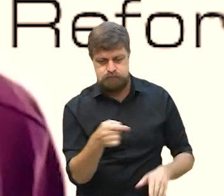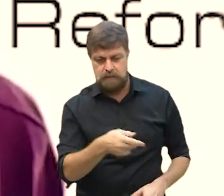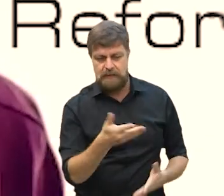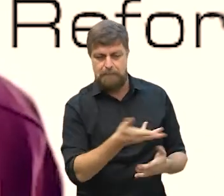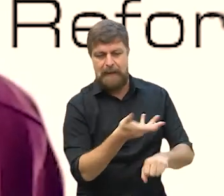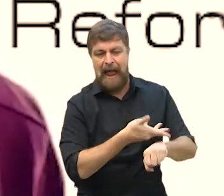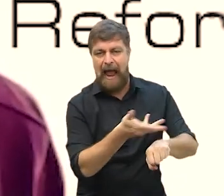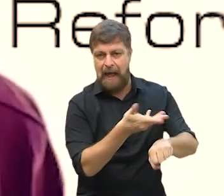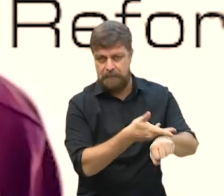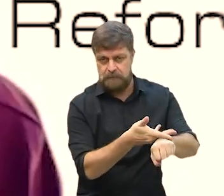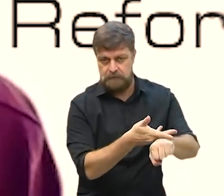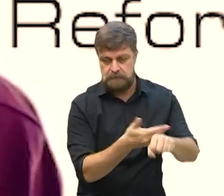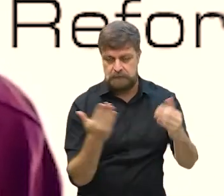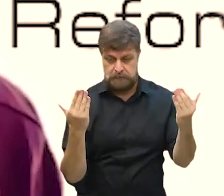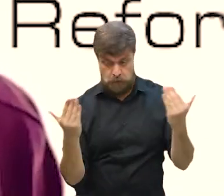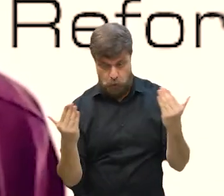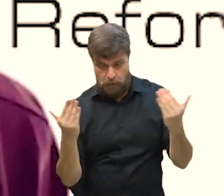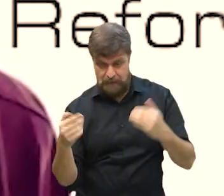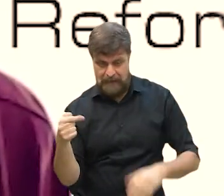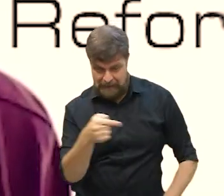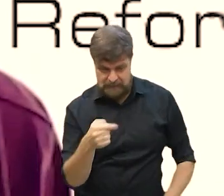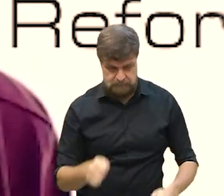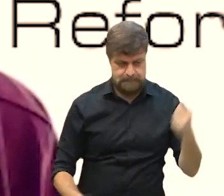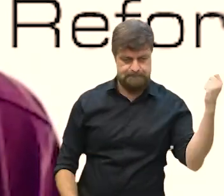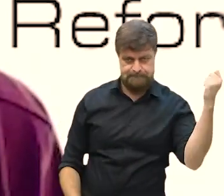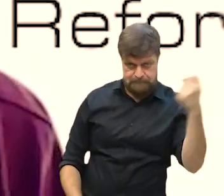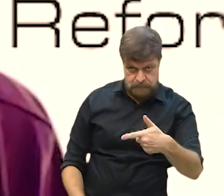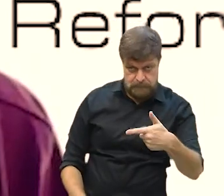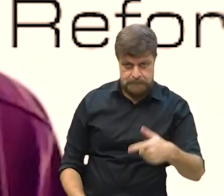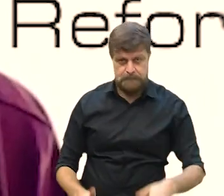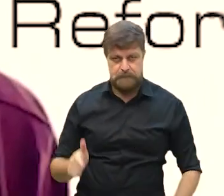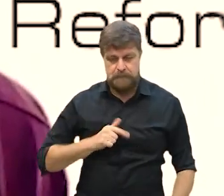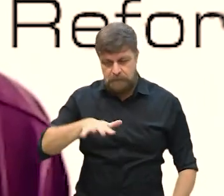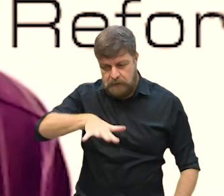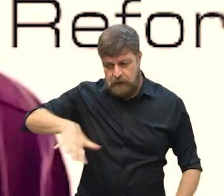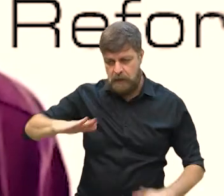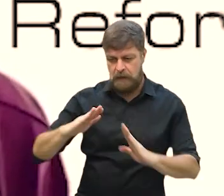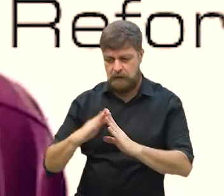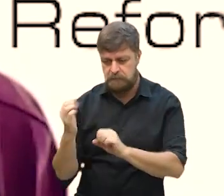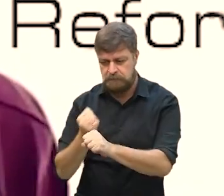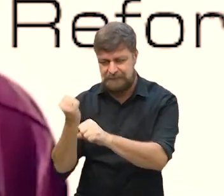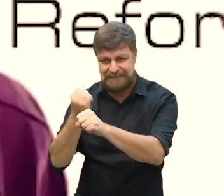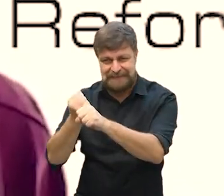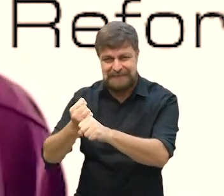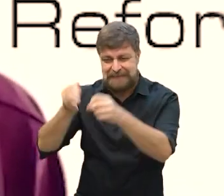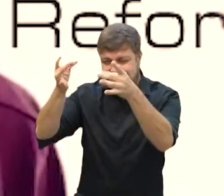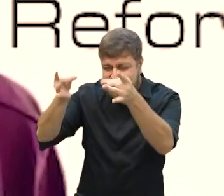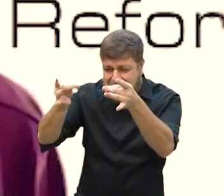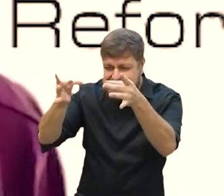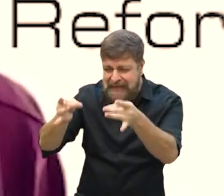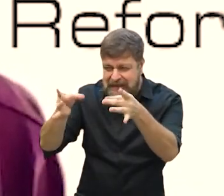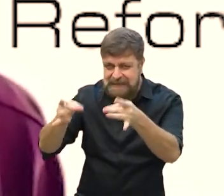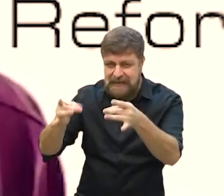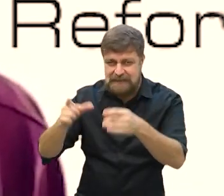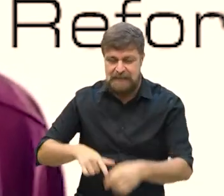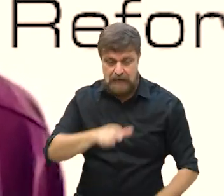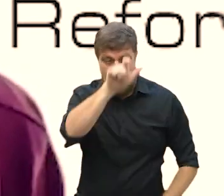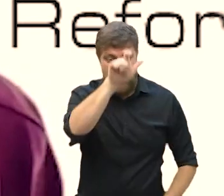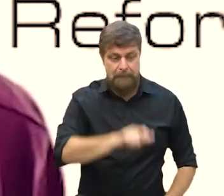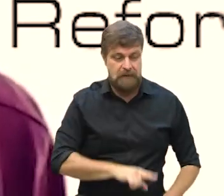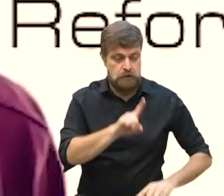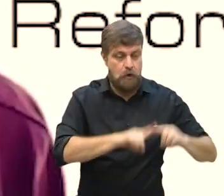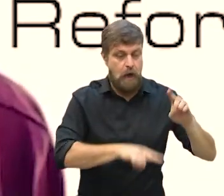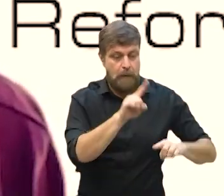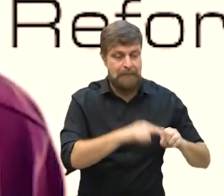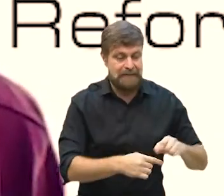né? Então, a construção civil ela tem várias particularidades, né? Uma delas são fornecedores,